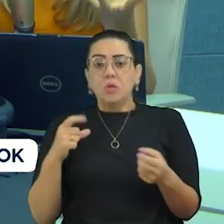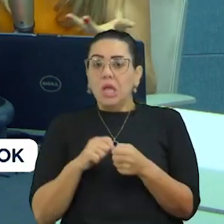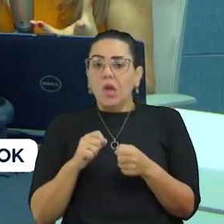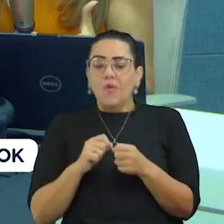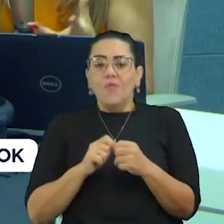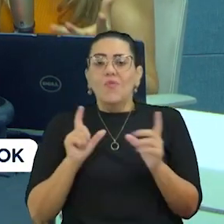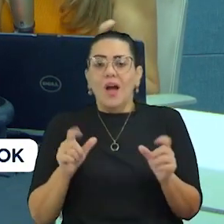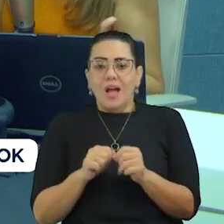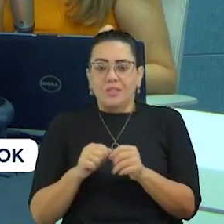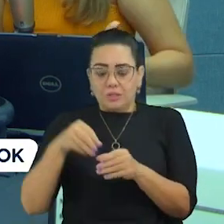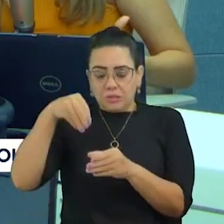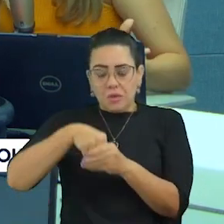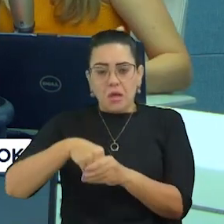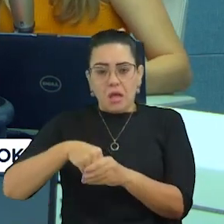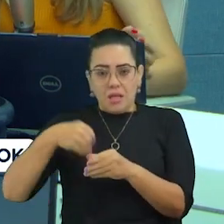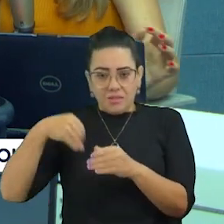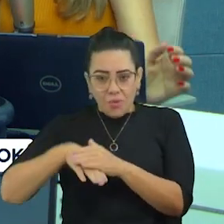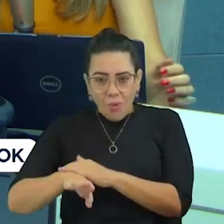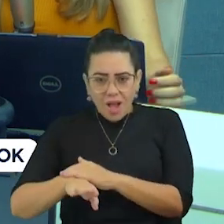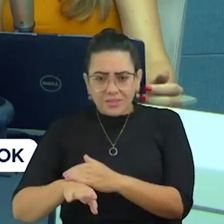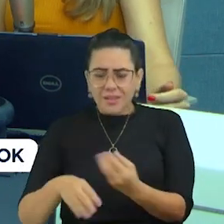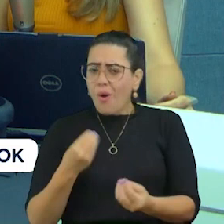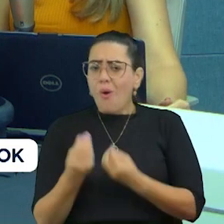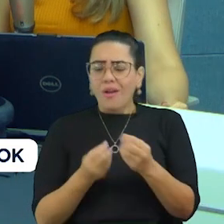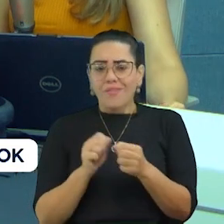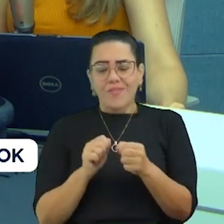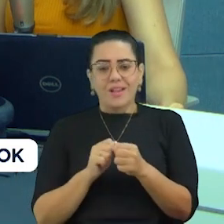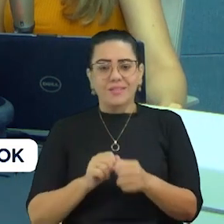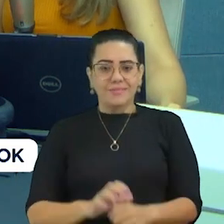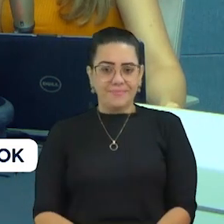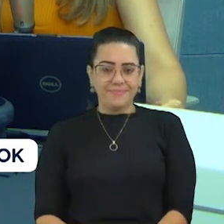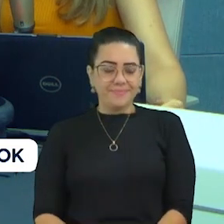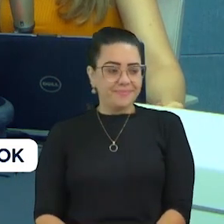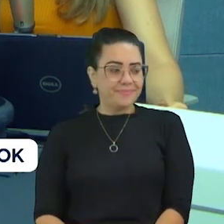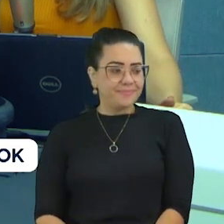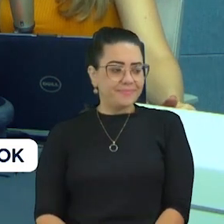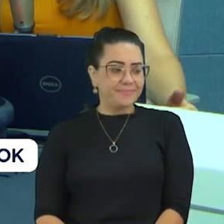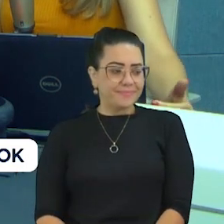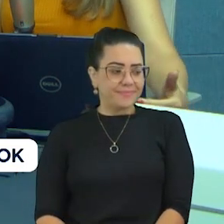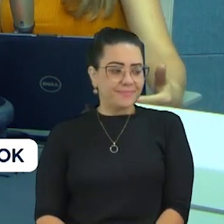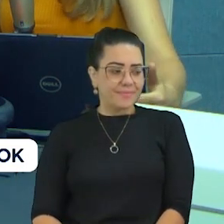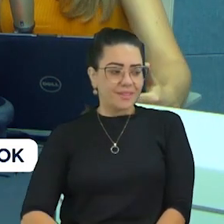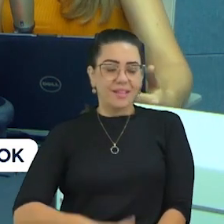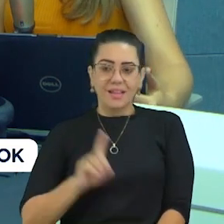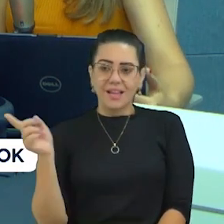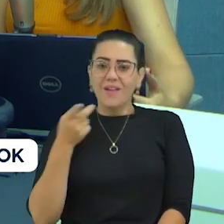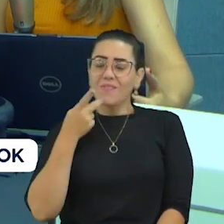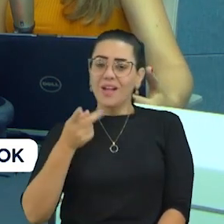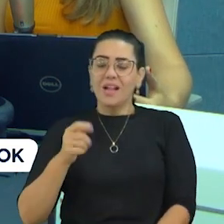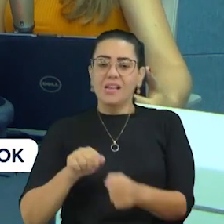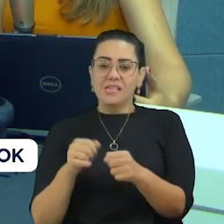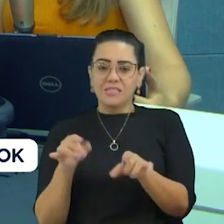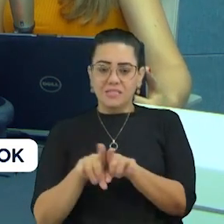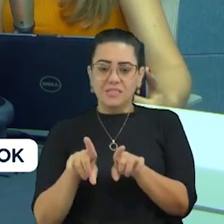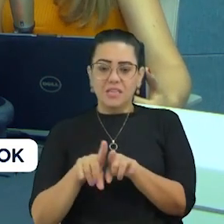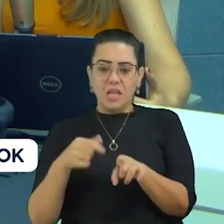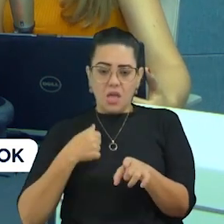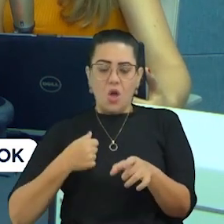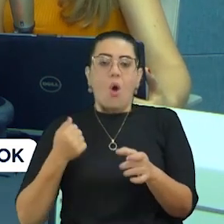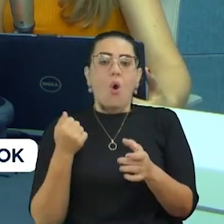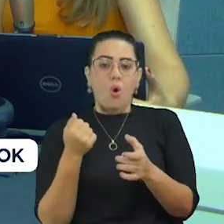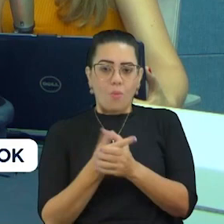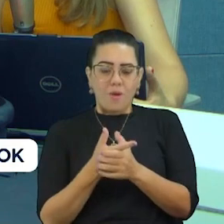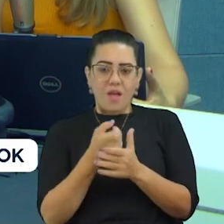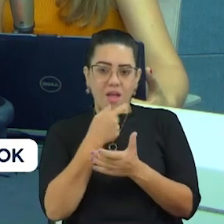que eu faço com essa sobra de medicamento? Existe uma estratégia chamada estratégia reversa. O que que é isso? Eu não comprei na farmácia,